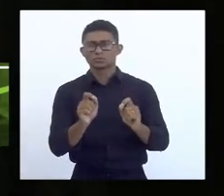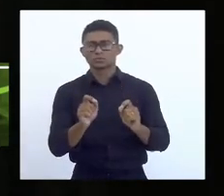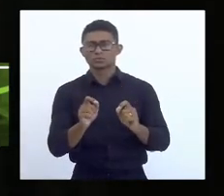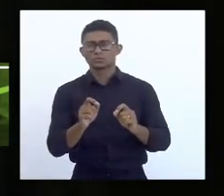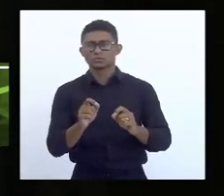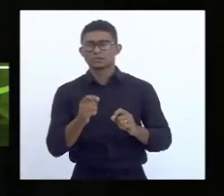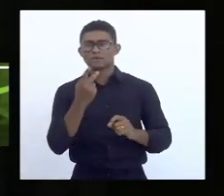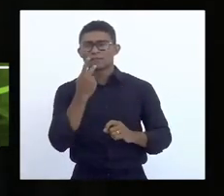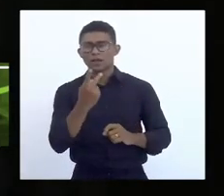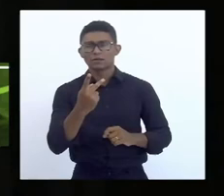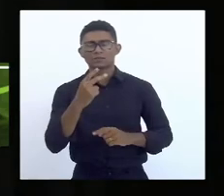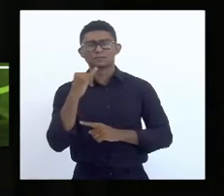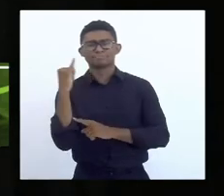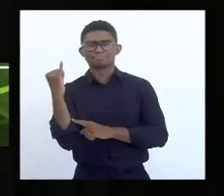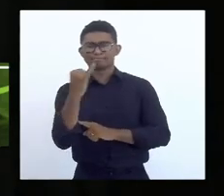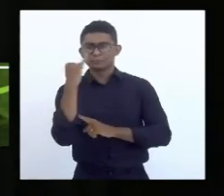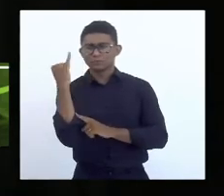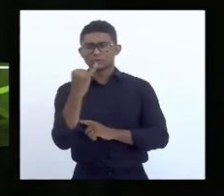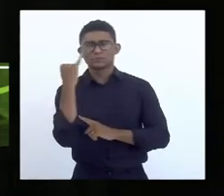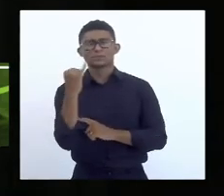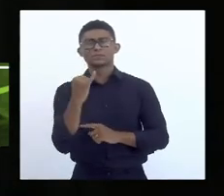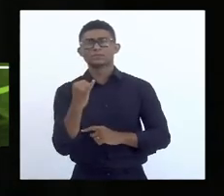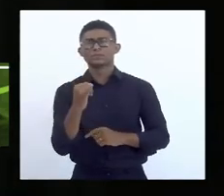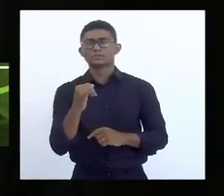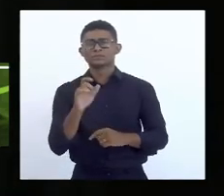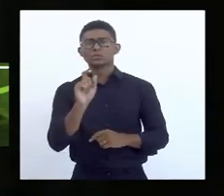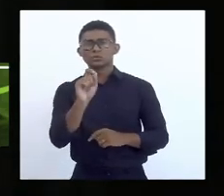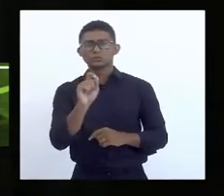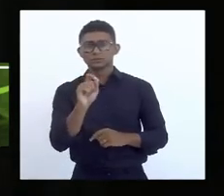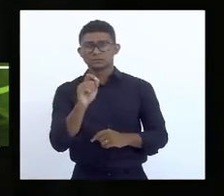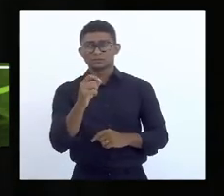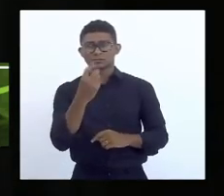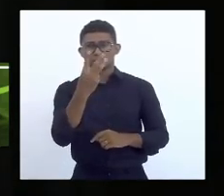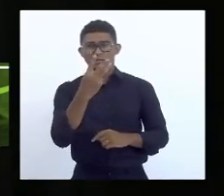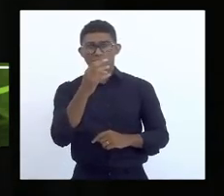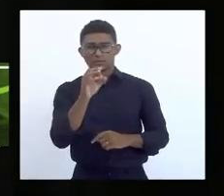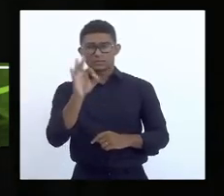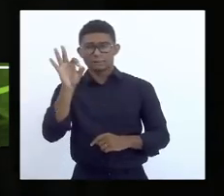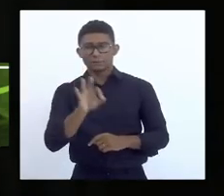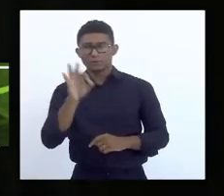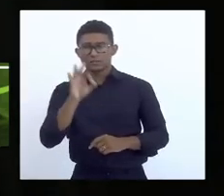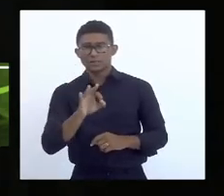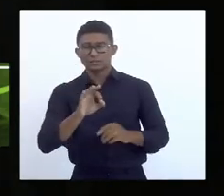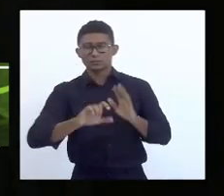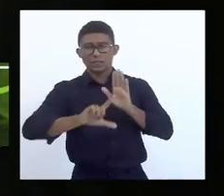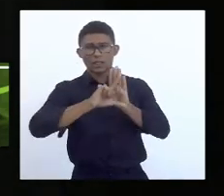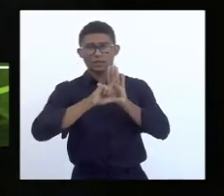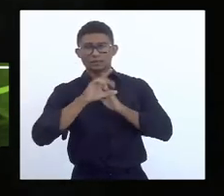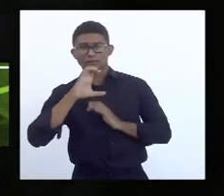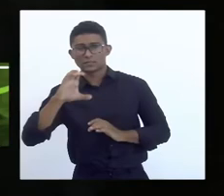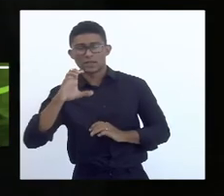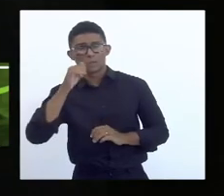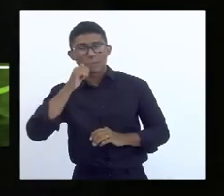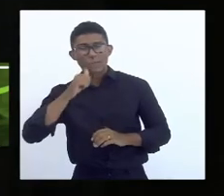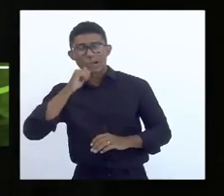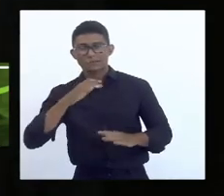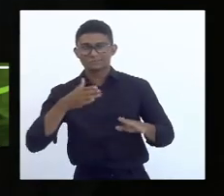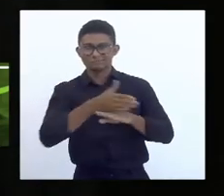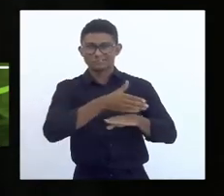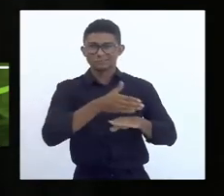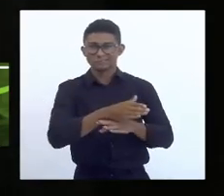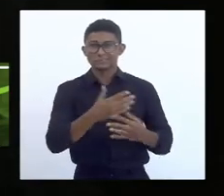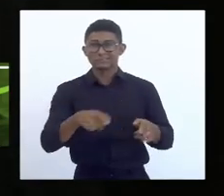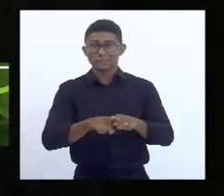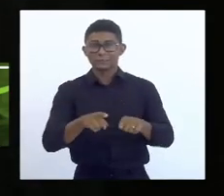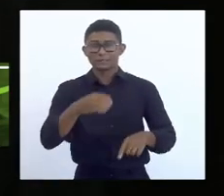montar, não só garantir o mínimo de 30% de cota de participação das mulheres, mas também